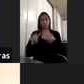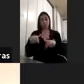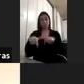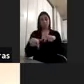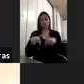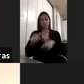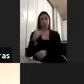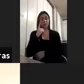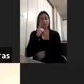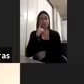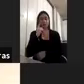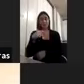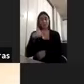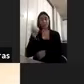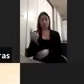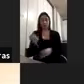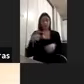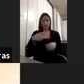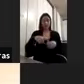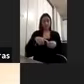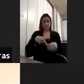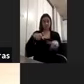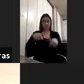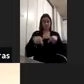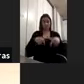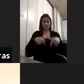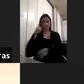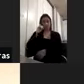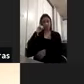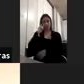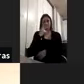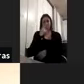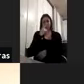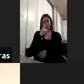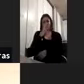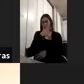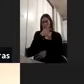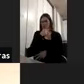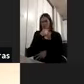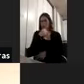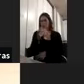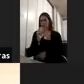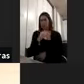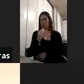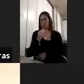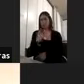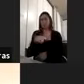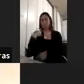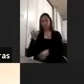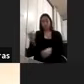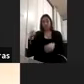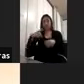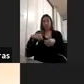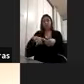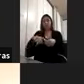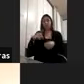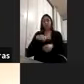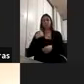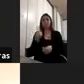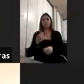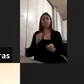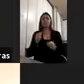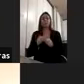retornarem ao trabalho, que a gente acha que vai demorar um pouquinho, é bom a gente ir se preparando, Quando retornarem ao trabalho, não façam mais